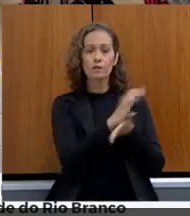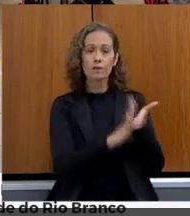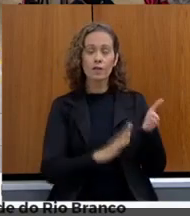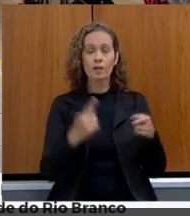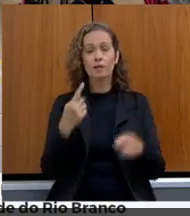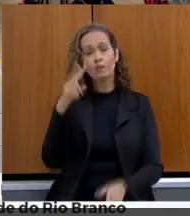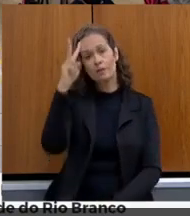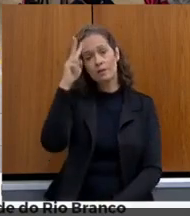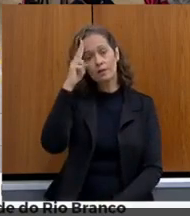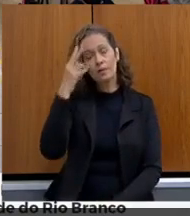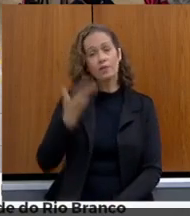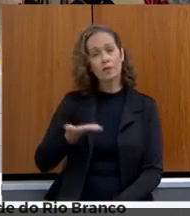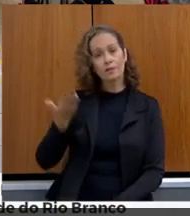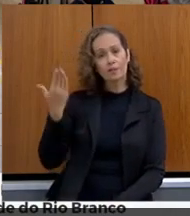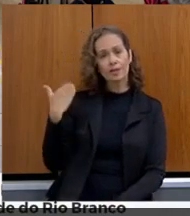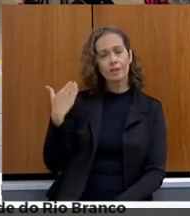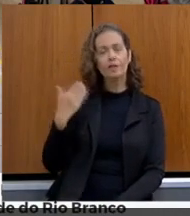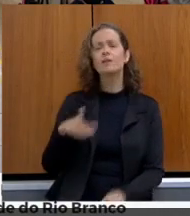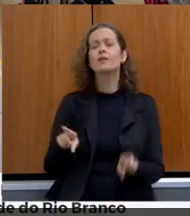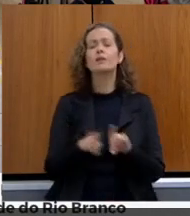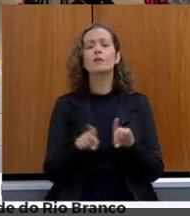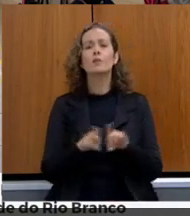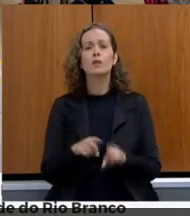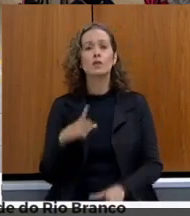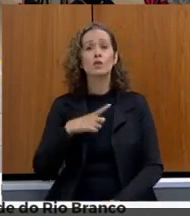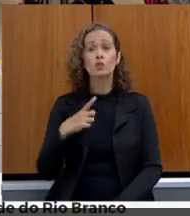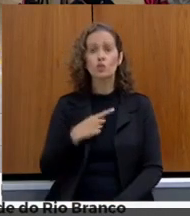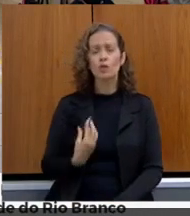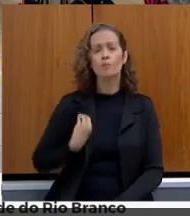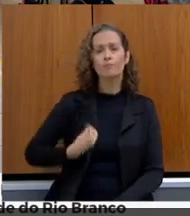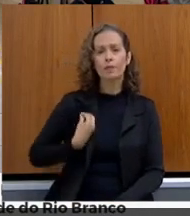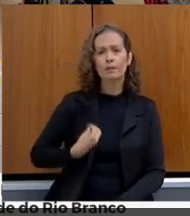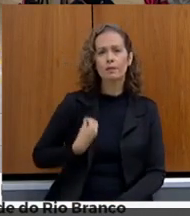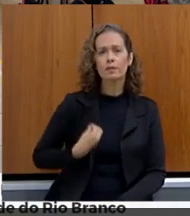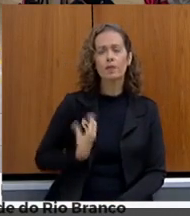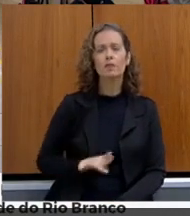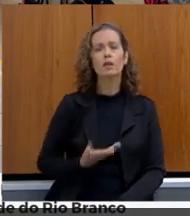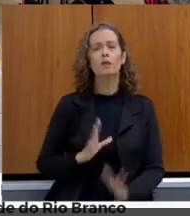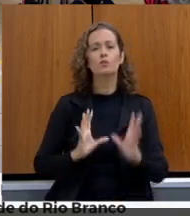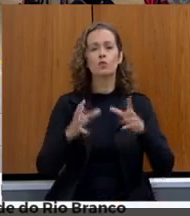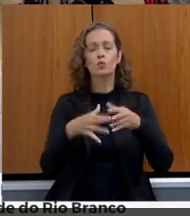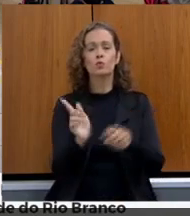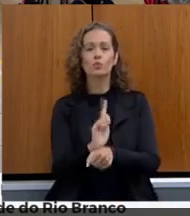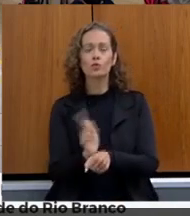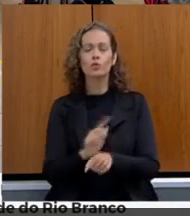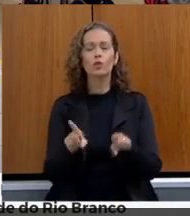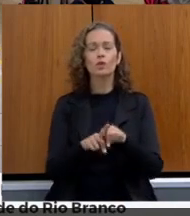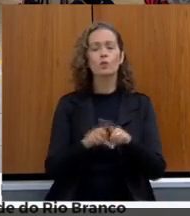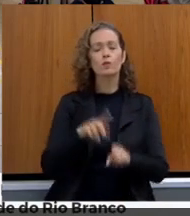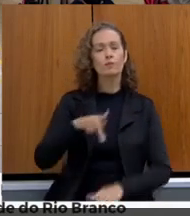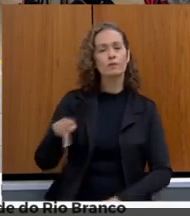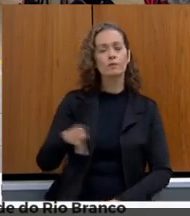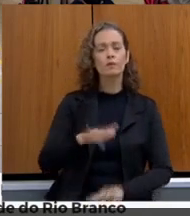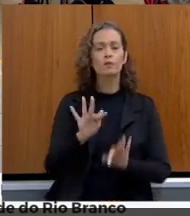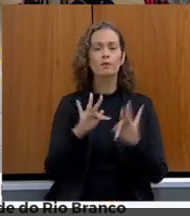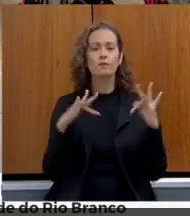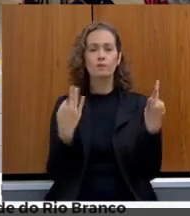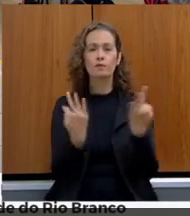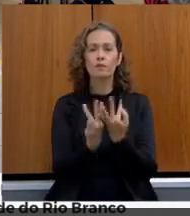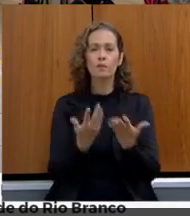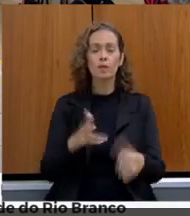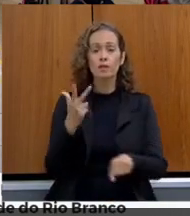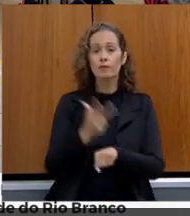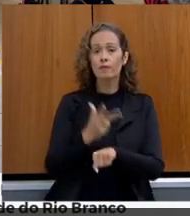passada já estamos aí com uma onda de participação dos gestores dos professores das famílias trazendo